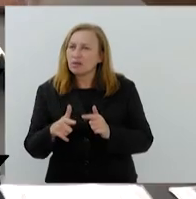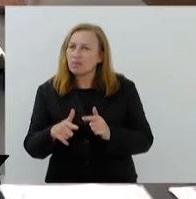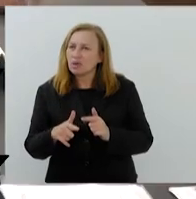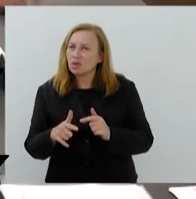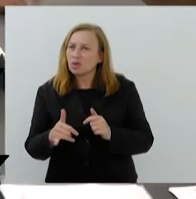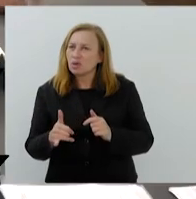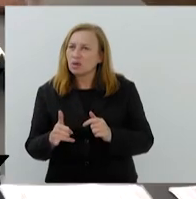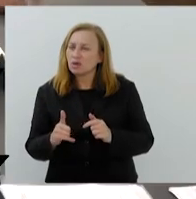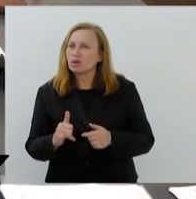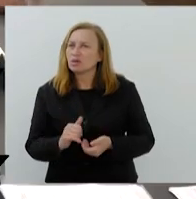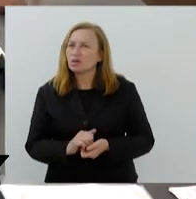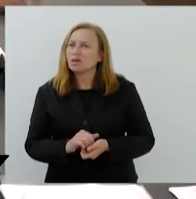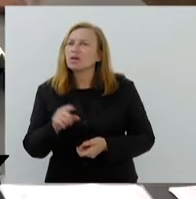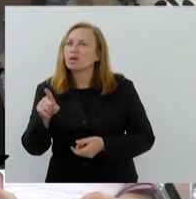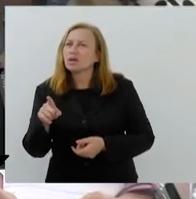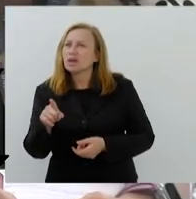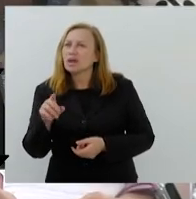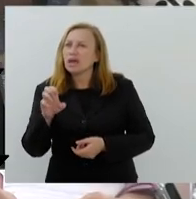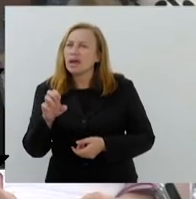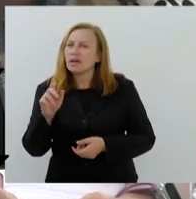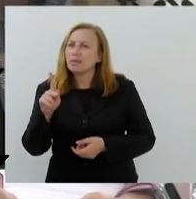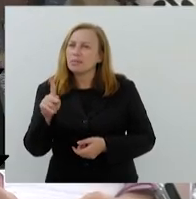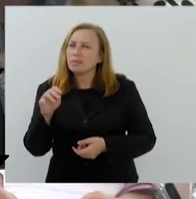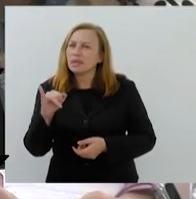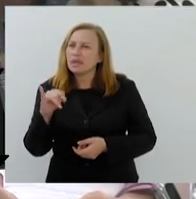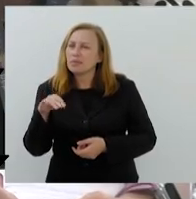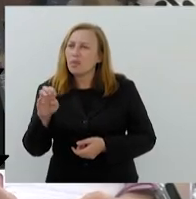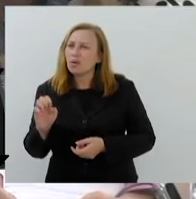Legui. Epidermólise e bolhosa.